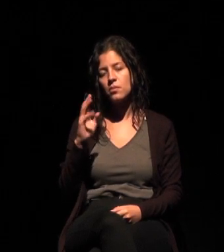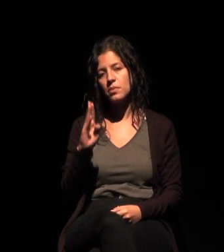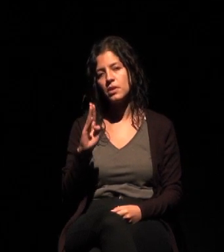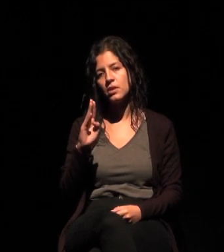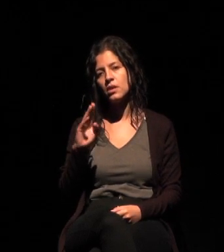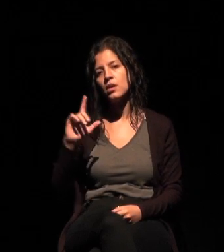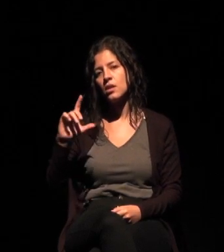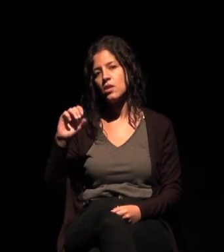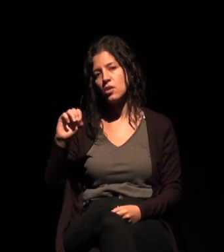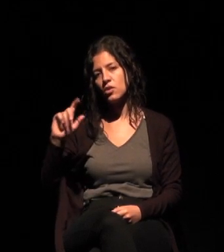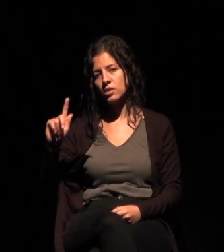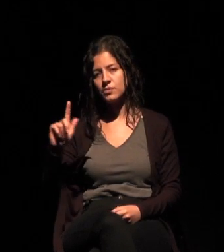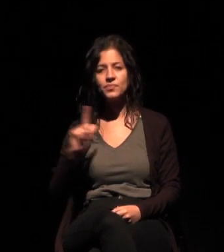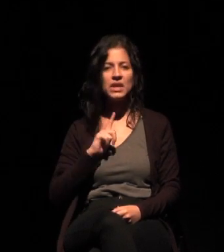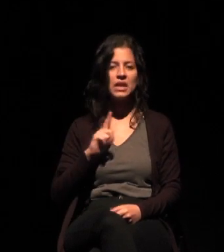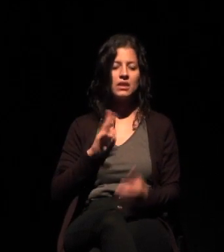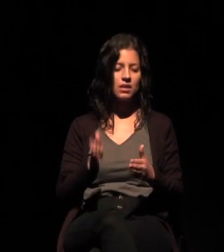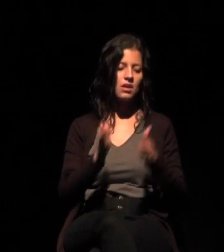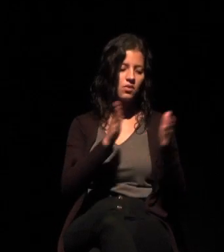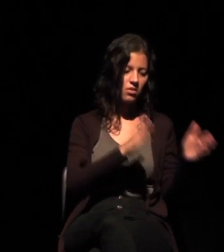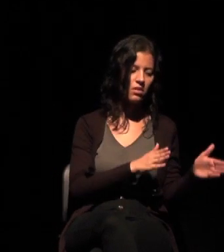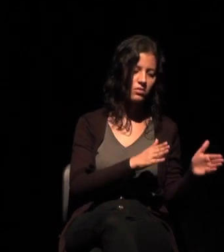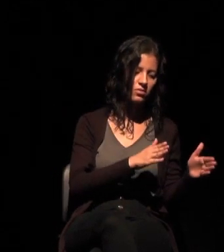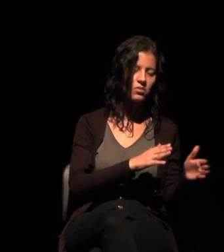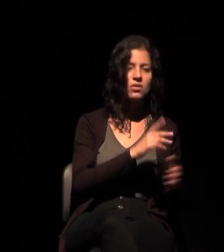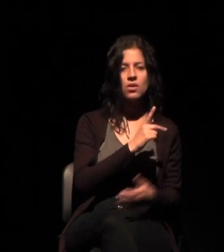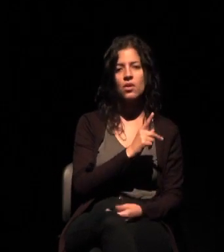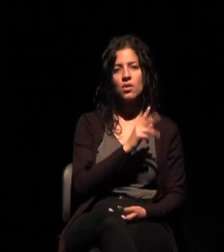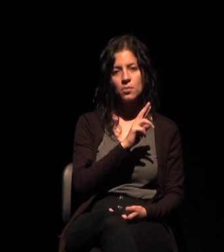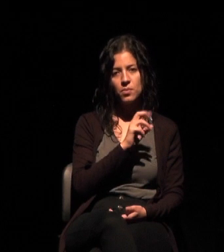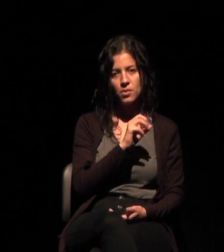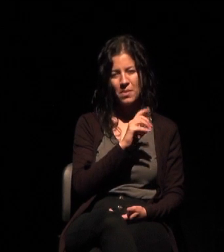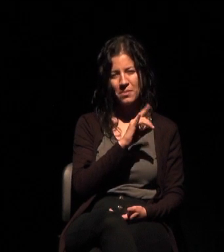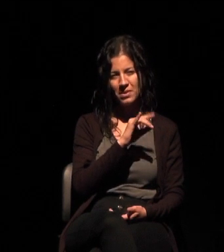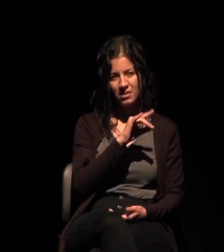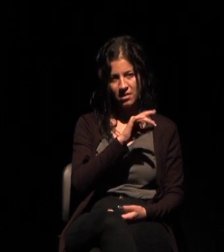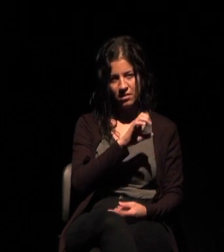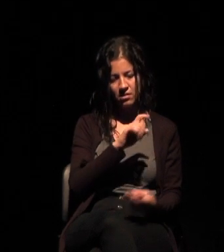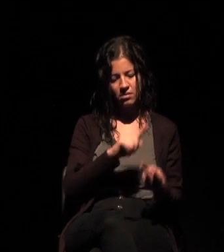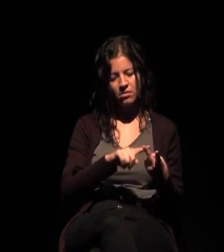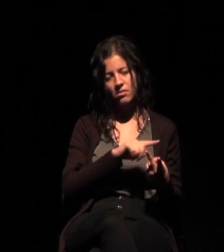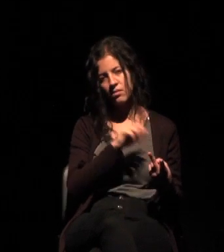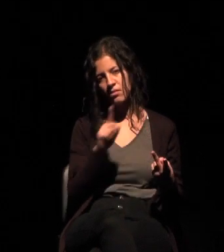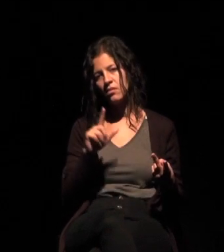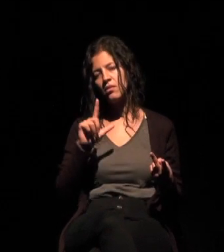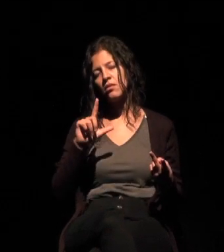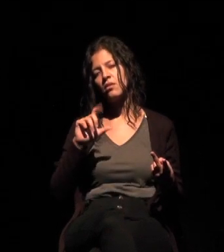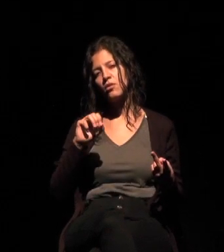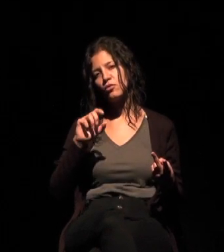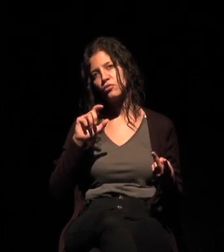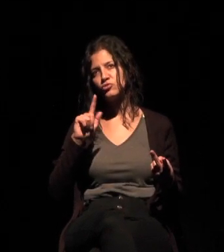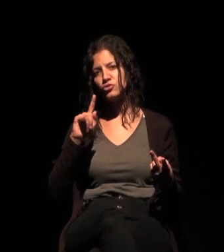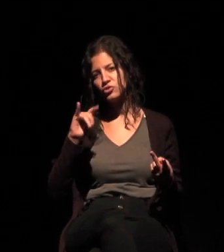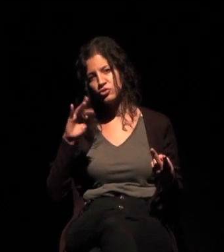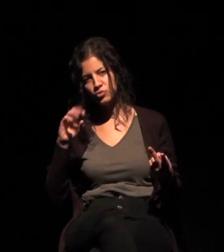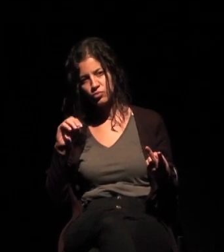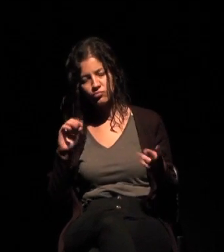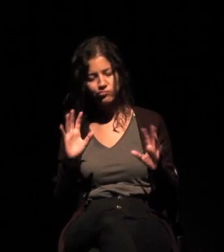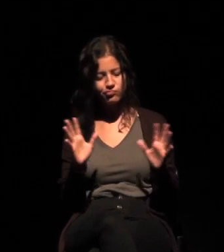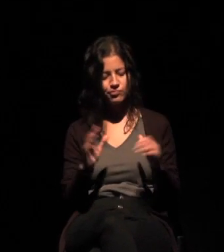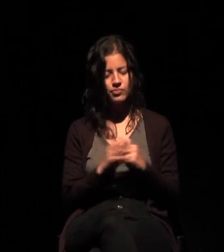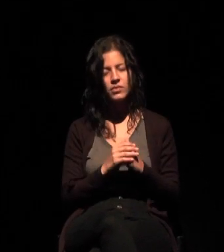lógico tem um lado probabilístico ele tenta reproduzir o comportamento do de